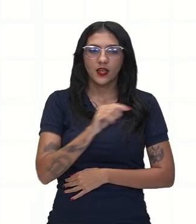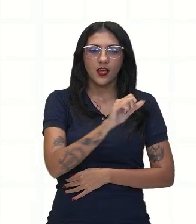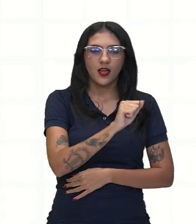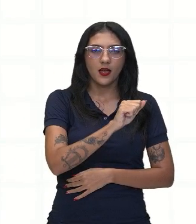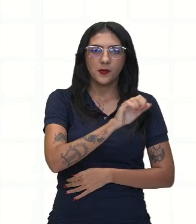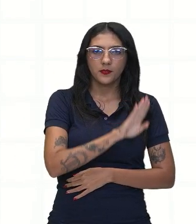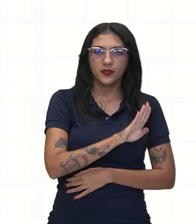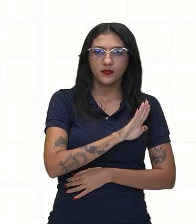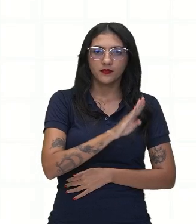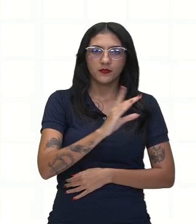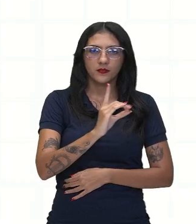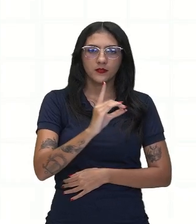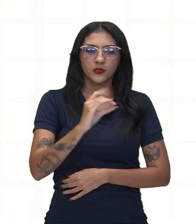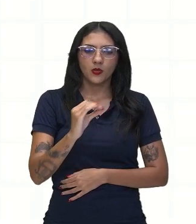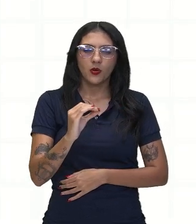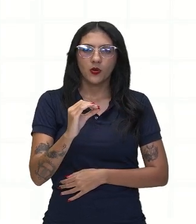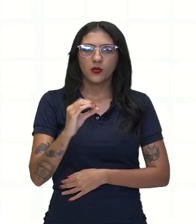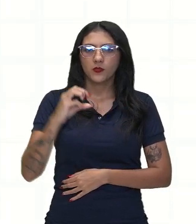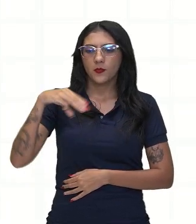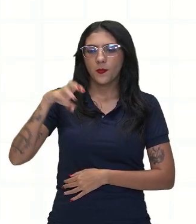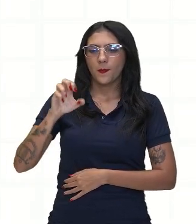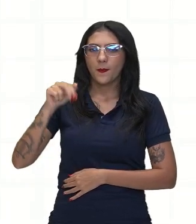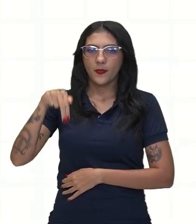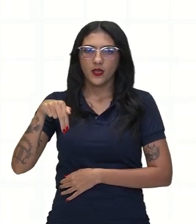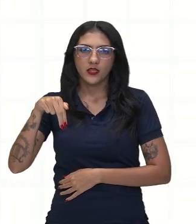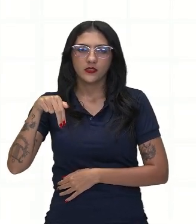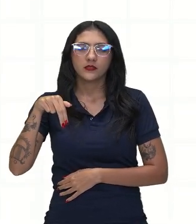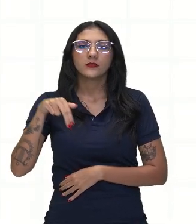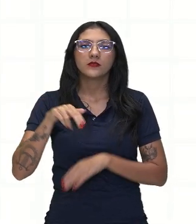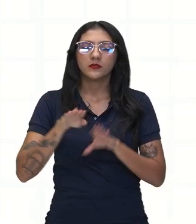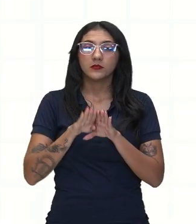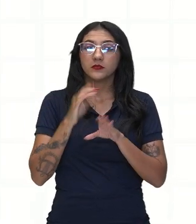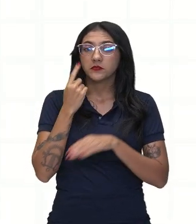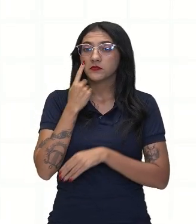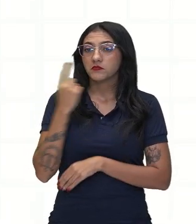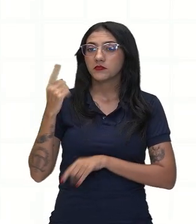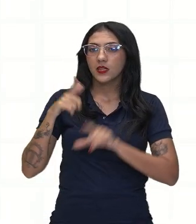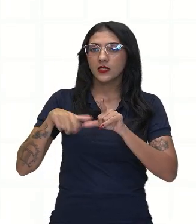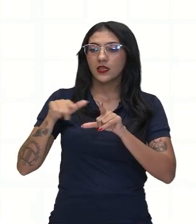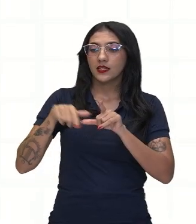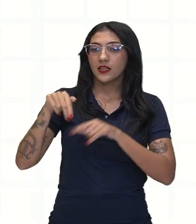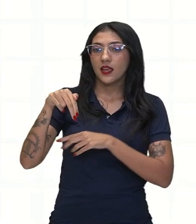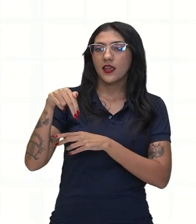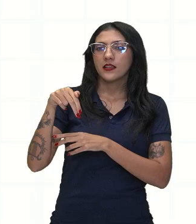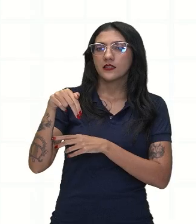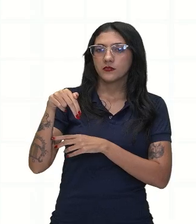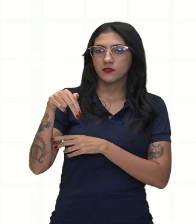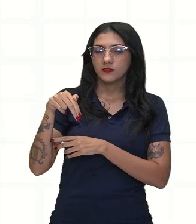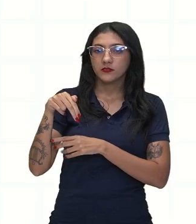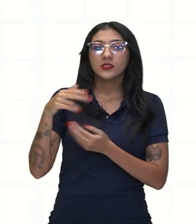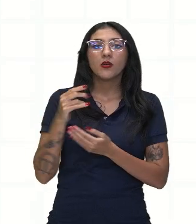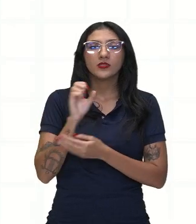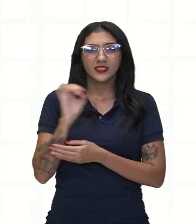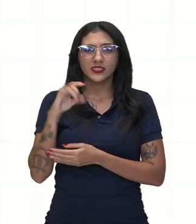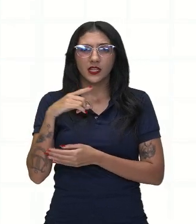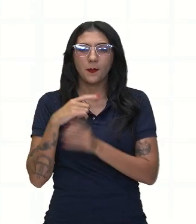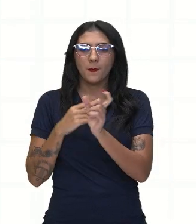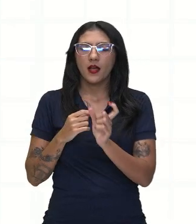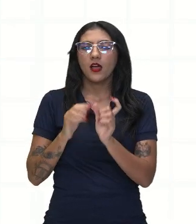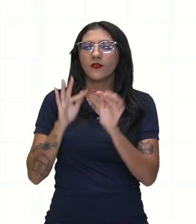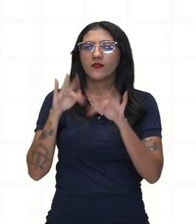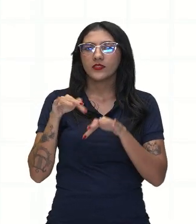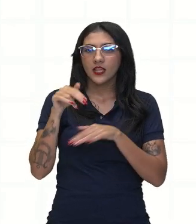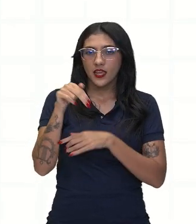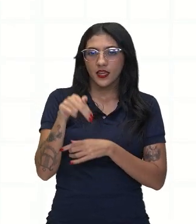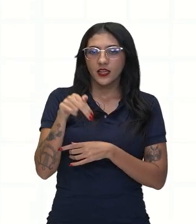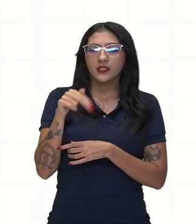abdômen, tá? Terminada em quê? Em N. Se ela termina em N, olha como diz a regra